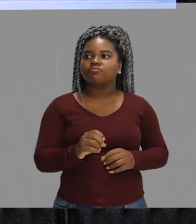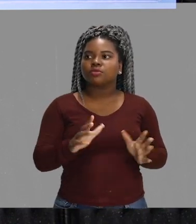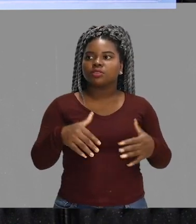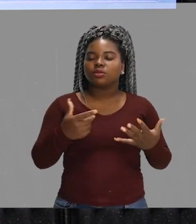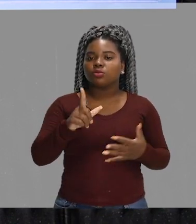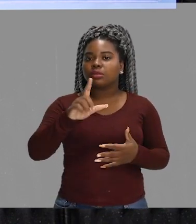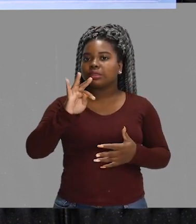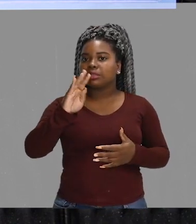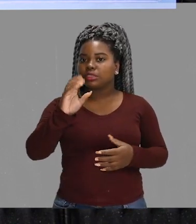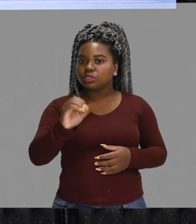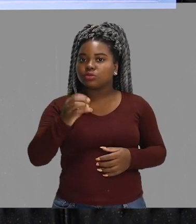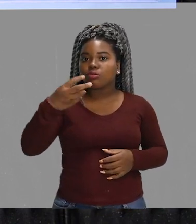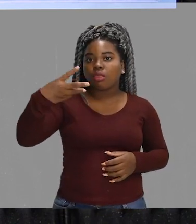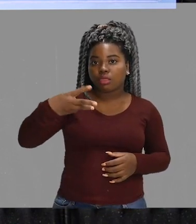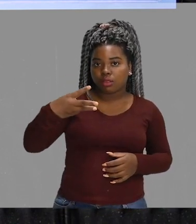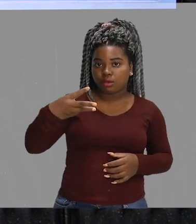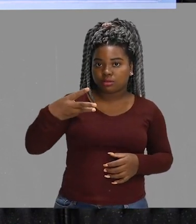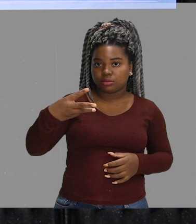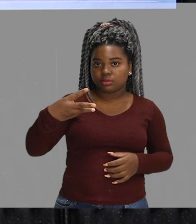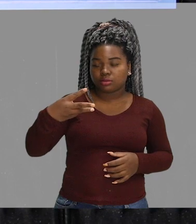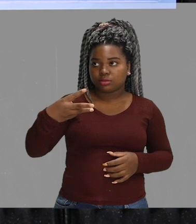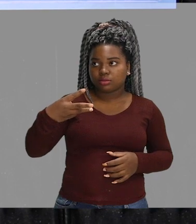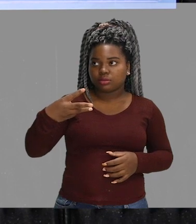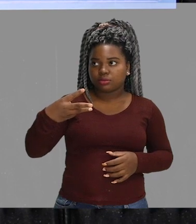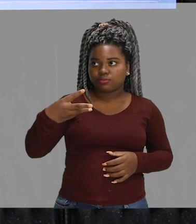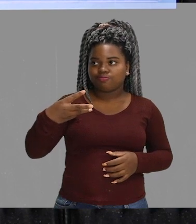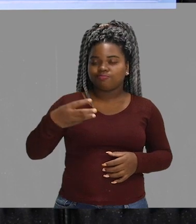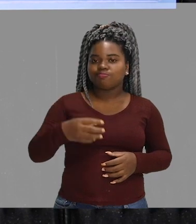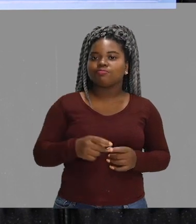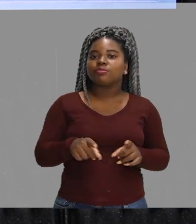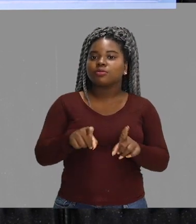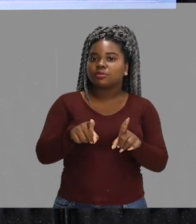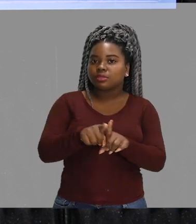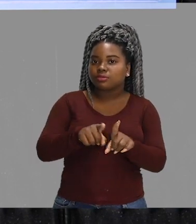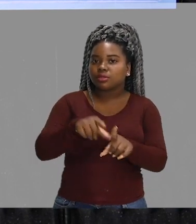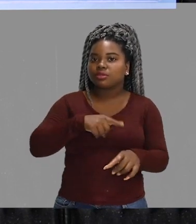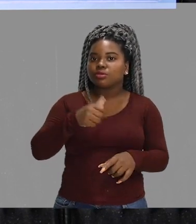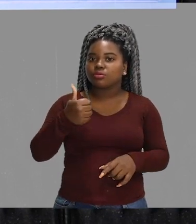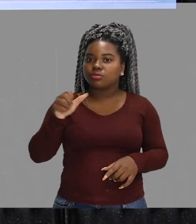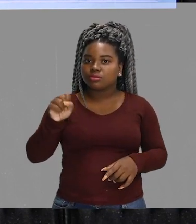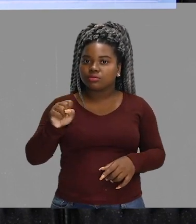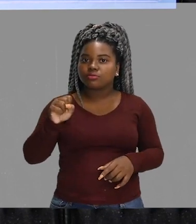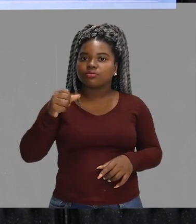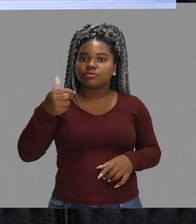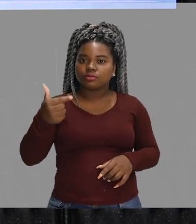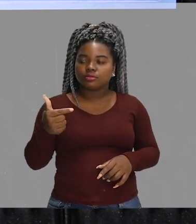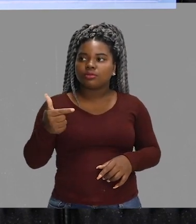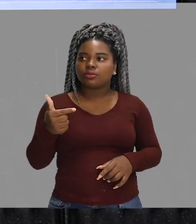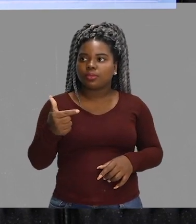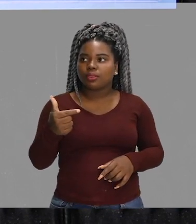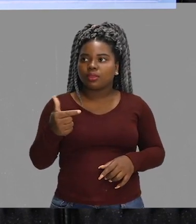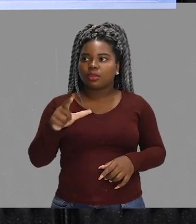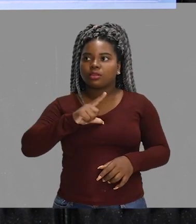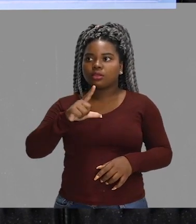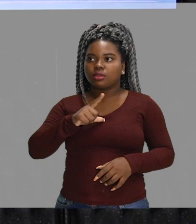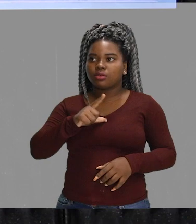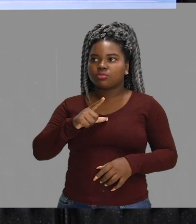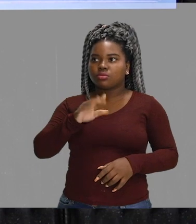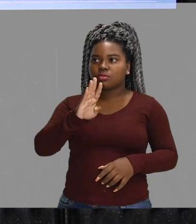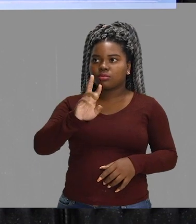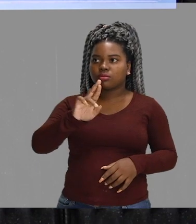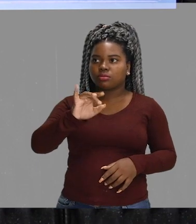comporta até 10 elétrons. E o subnível F, até 14 elétrons. Então, 3P1, eu tenho